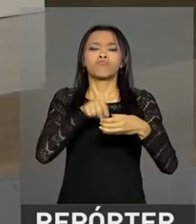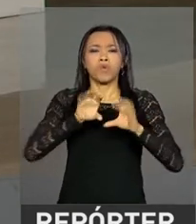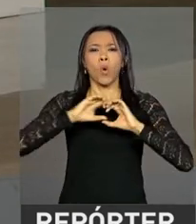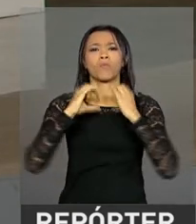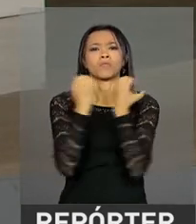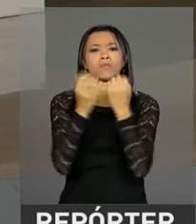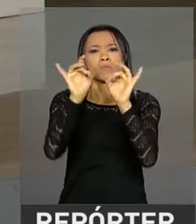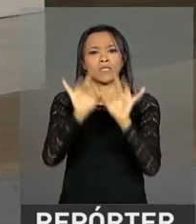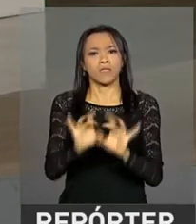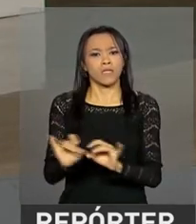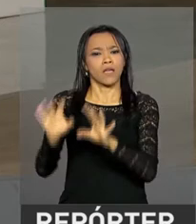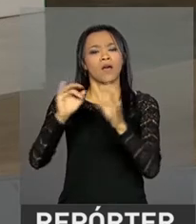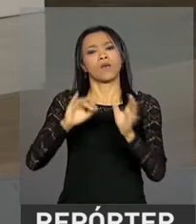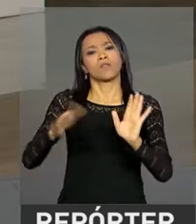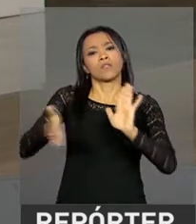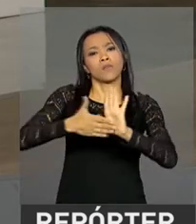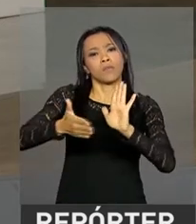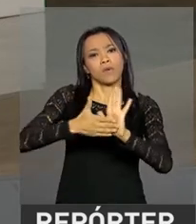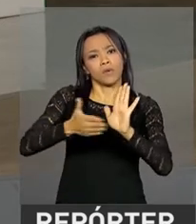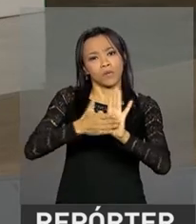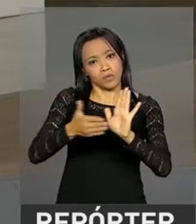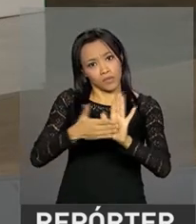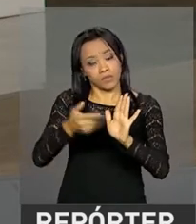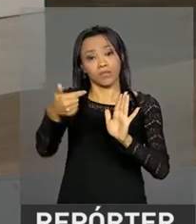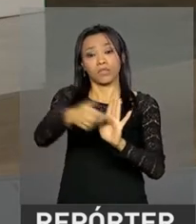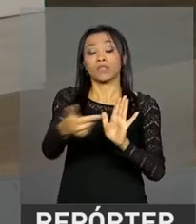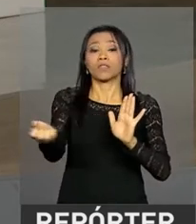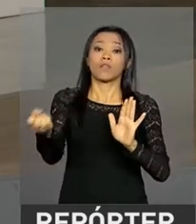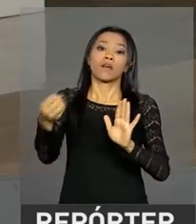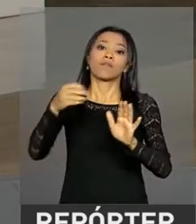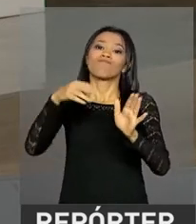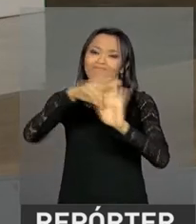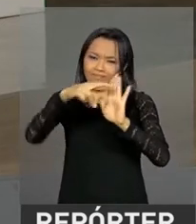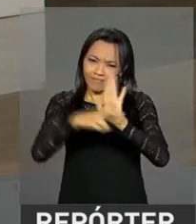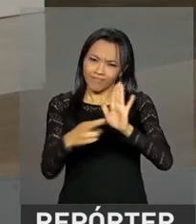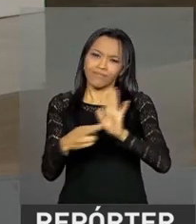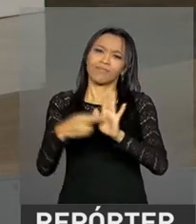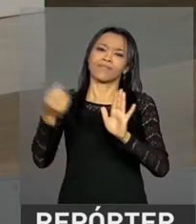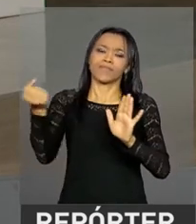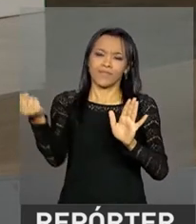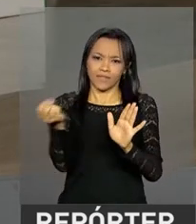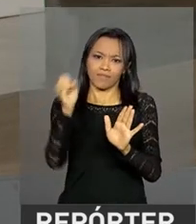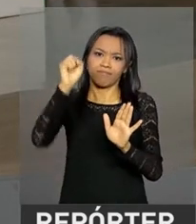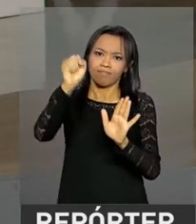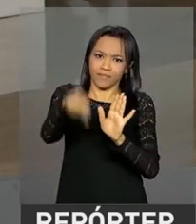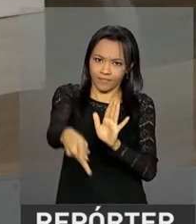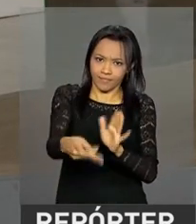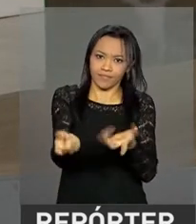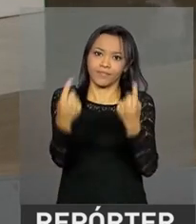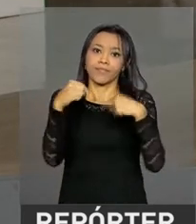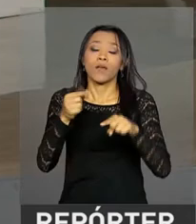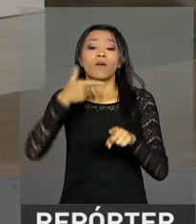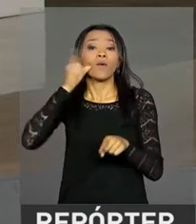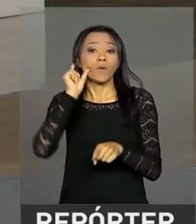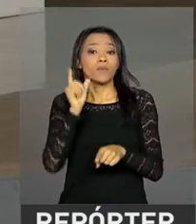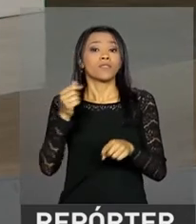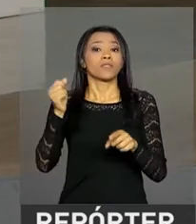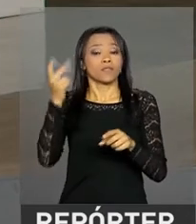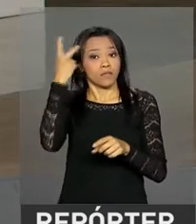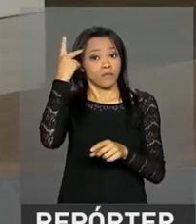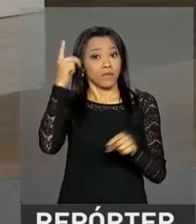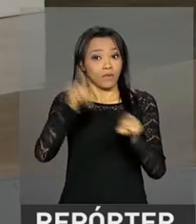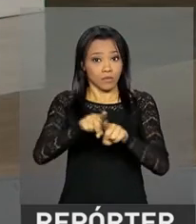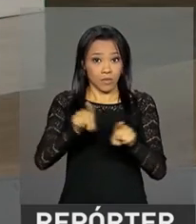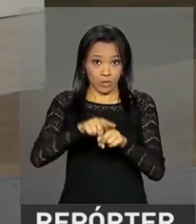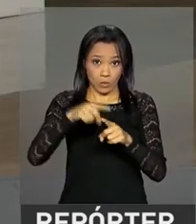na Câmara dos Deputados o projeto de reforma enviado pelo governo no fim do ano passado. Ontem, em São Paulo, o presidente voltou a lembrar